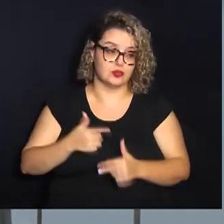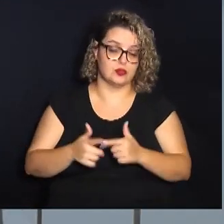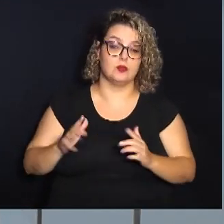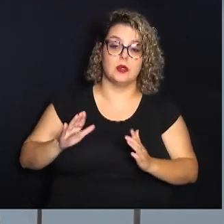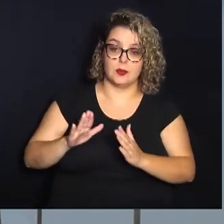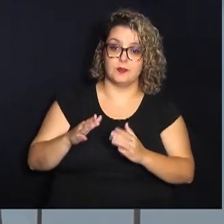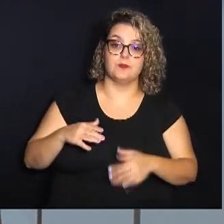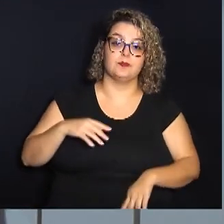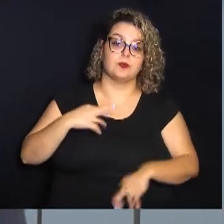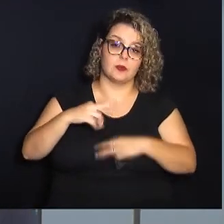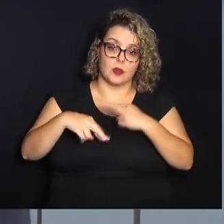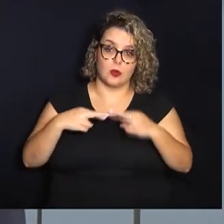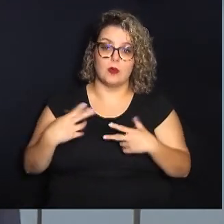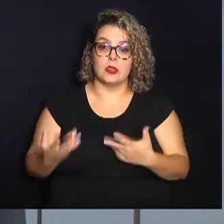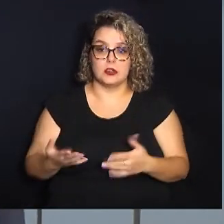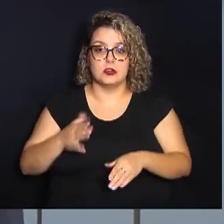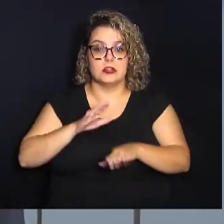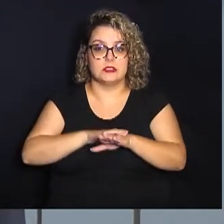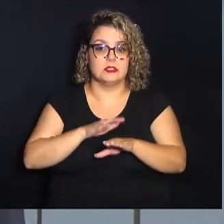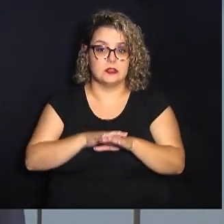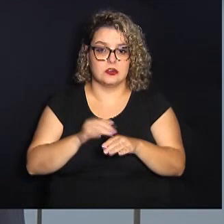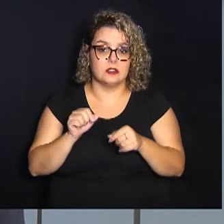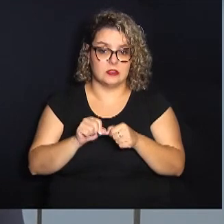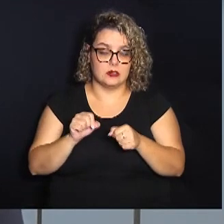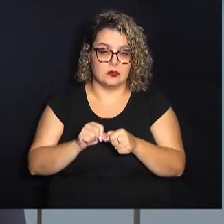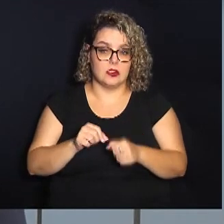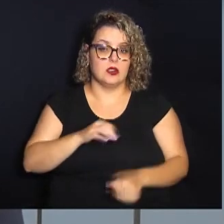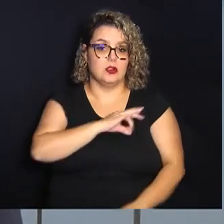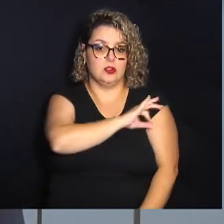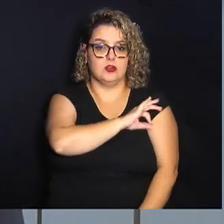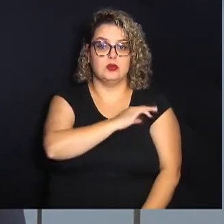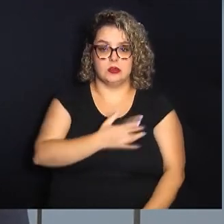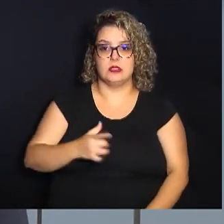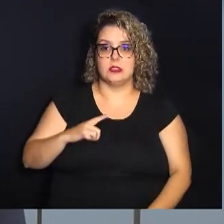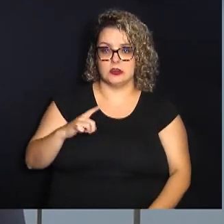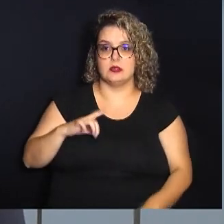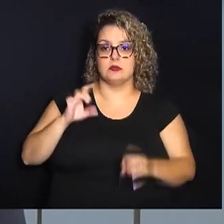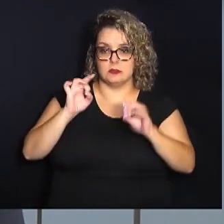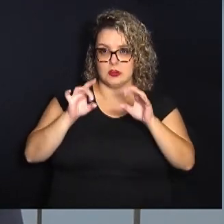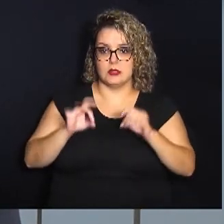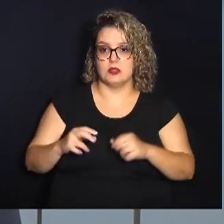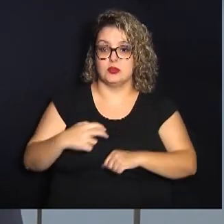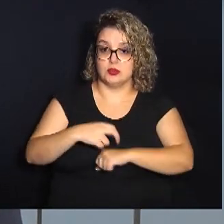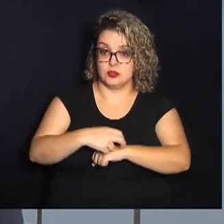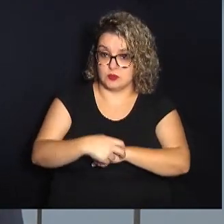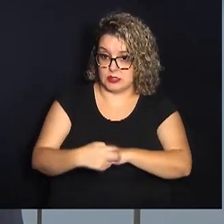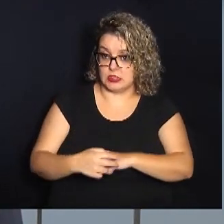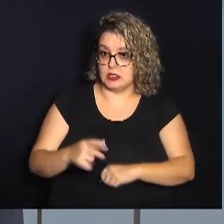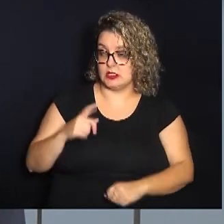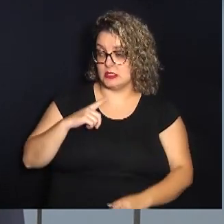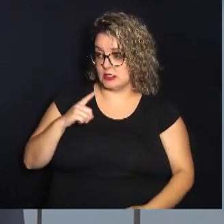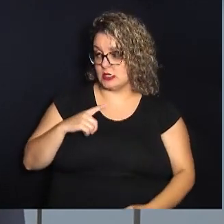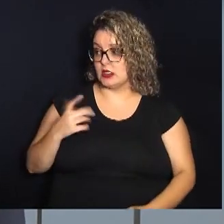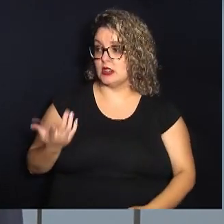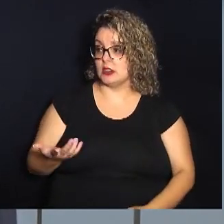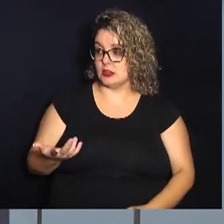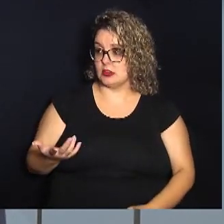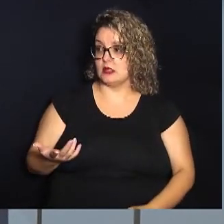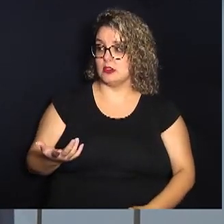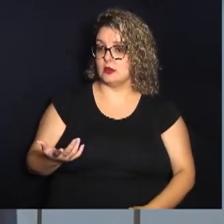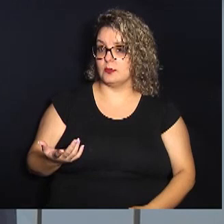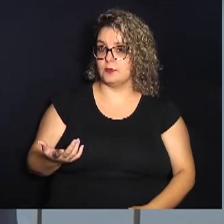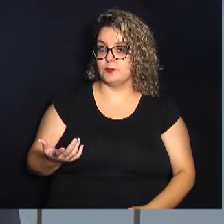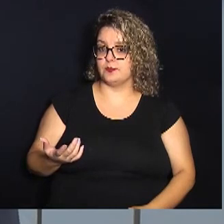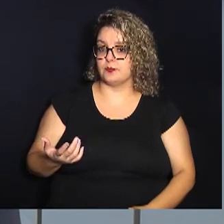às ações que a gente faz, a prefeitura ela tem, especificamente sobre a dengue, a gente tem aí, além